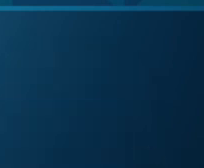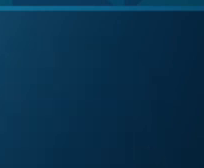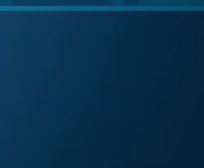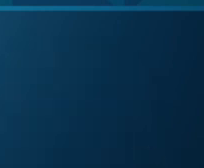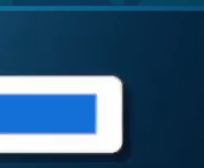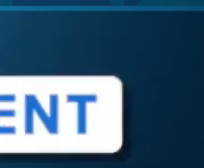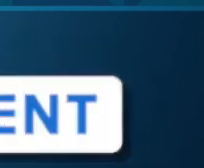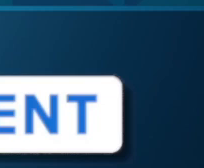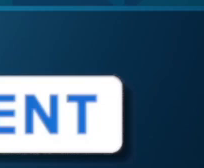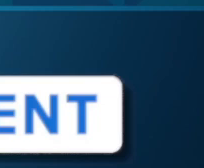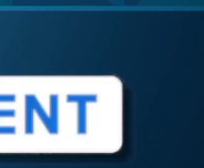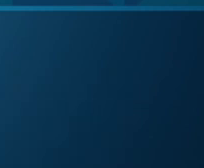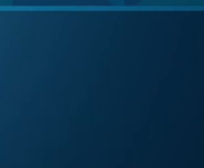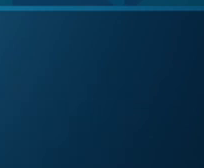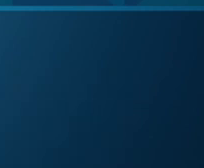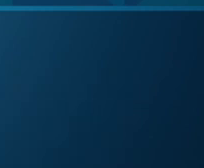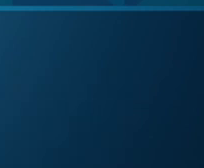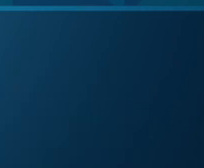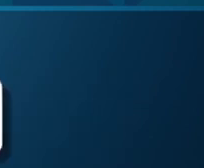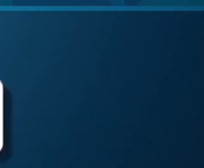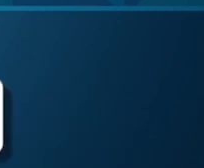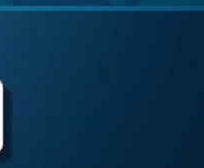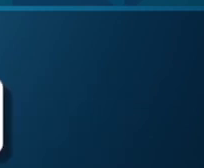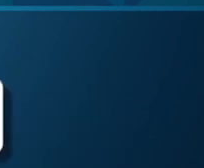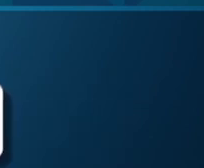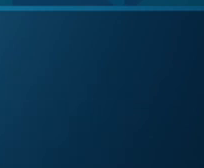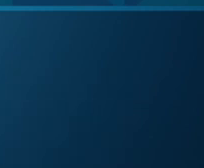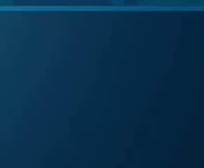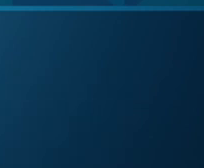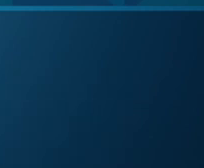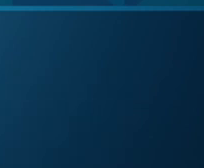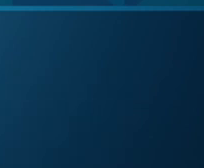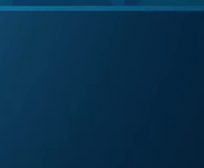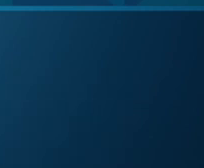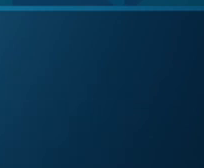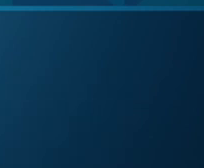notificação. Fó comentário, não faz tutan, va mídia social, siraceluk.